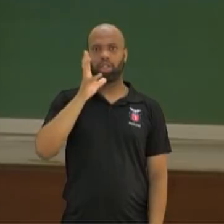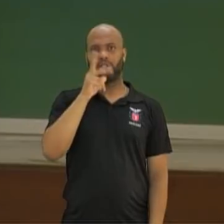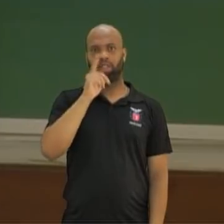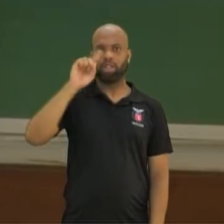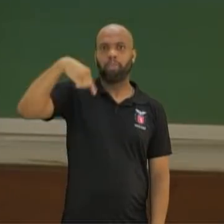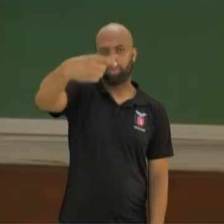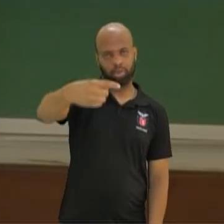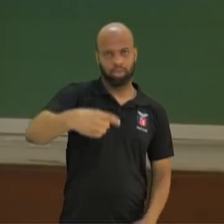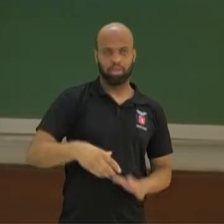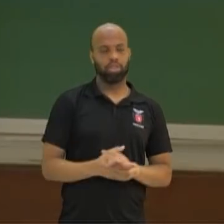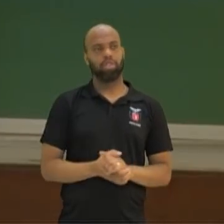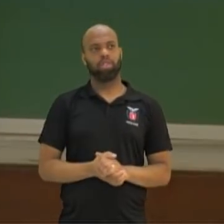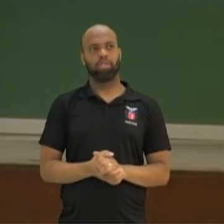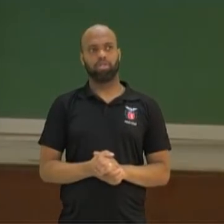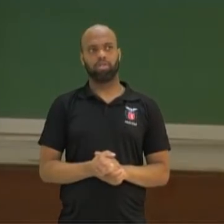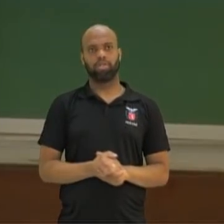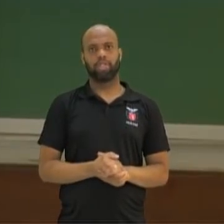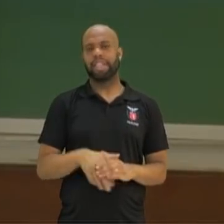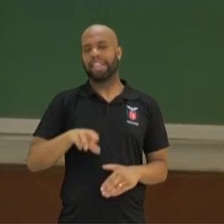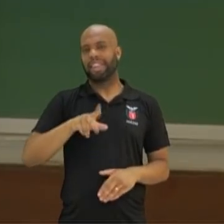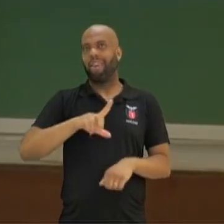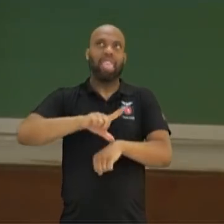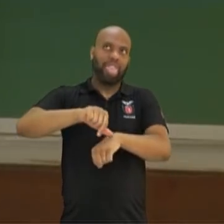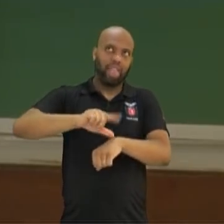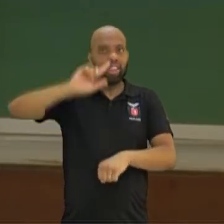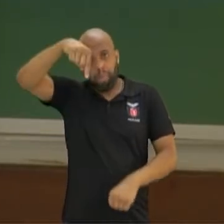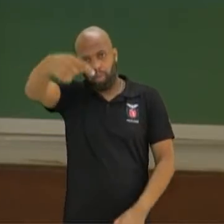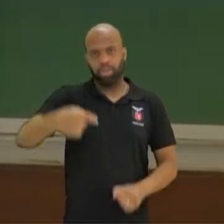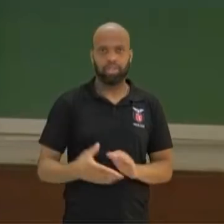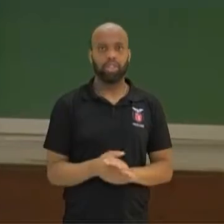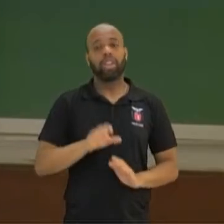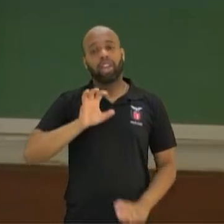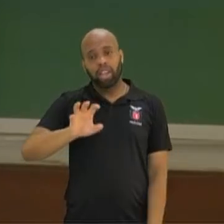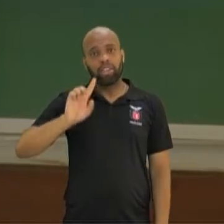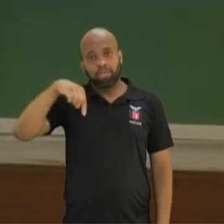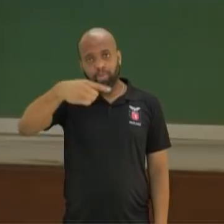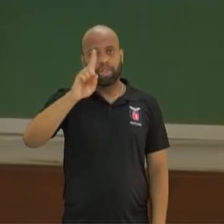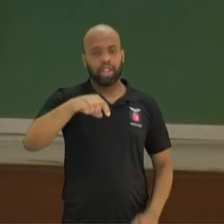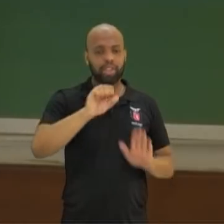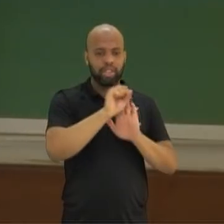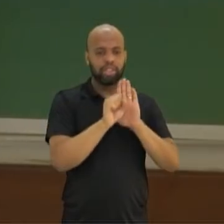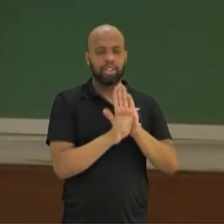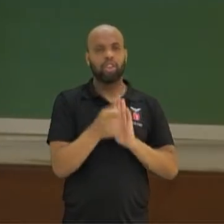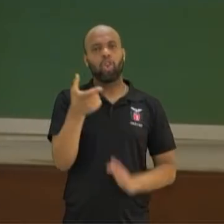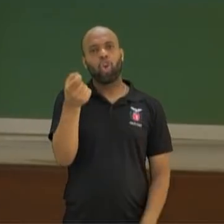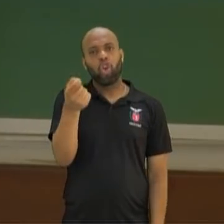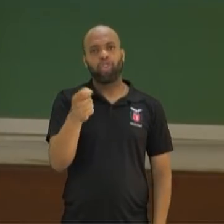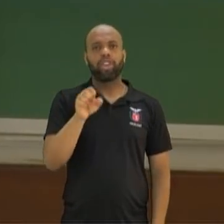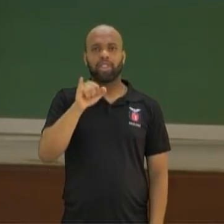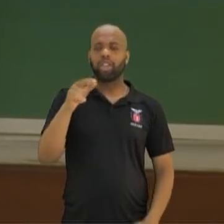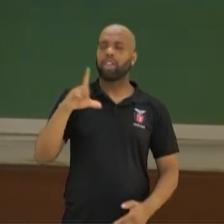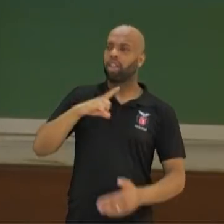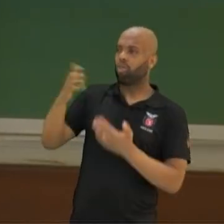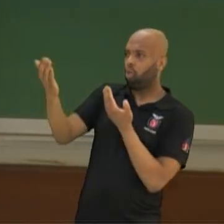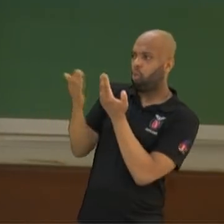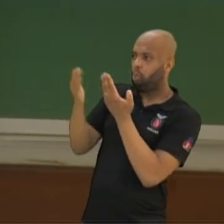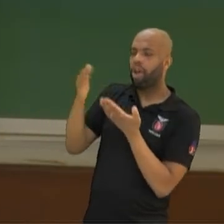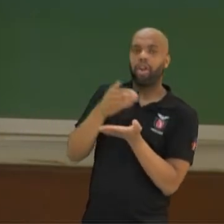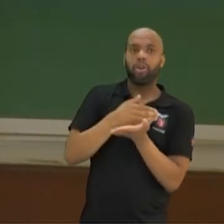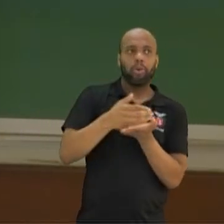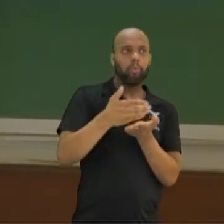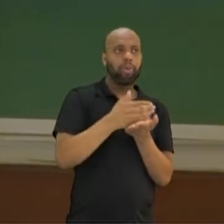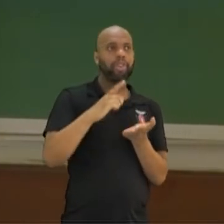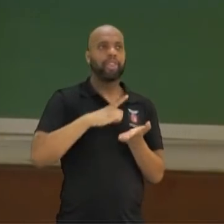termo tardio. Posterior. E esse posterior, sim, foi no século XX. Então, se nós compararmos o